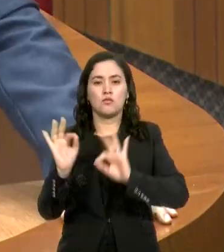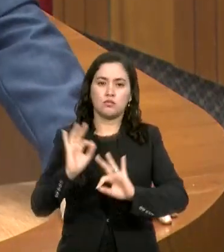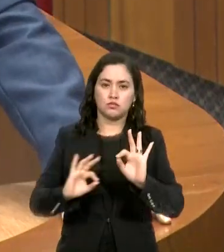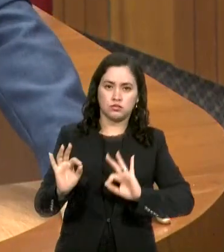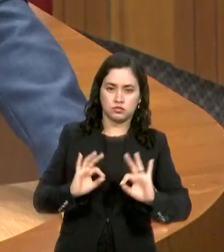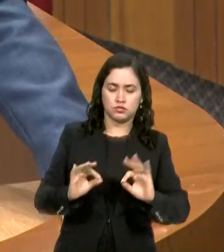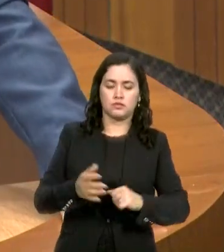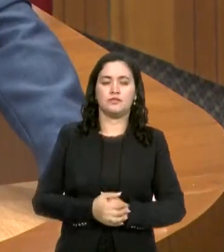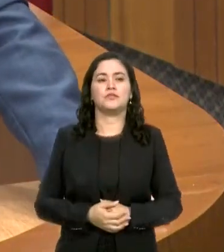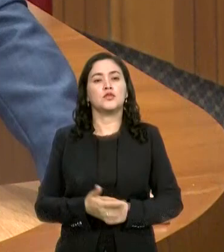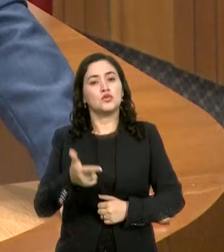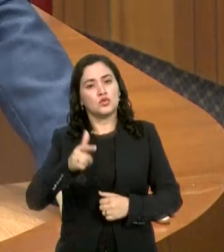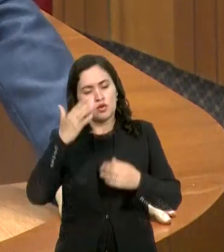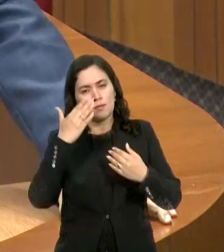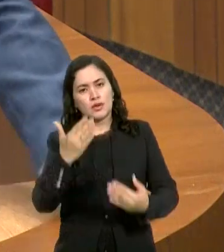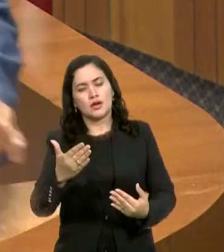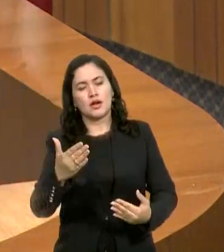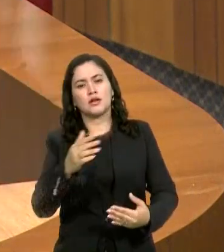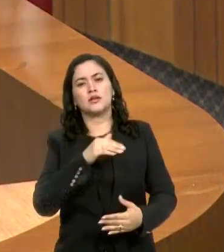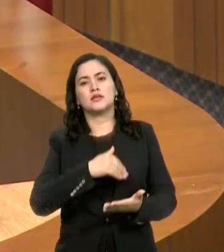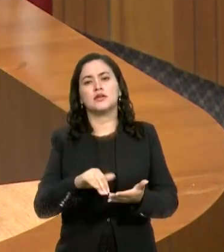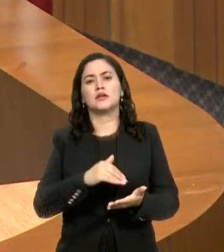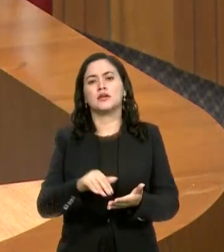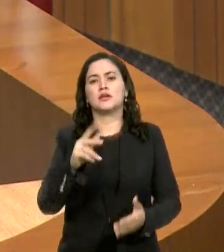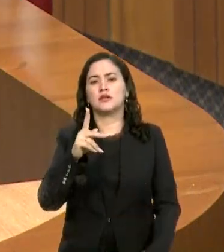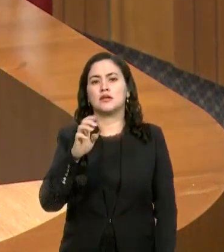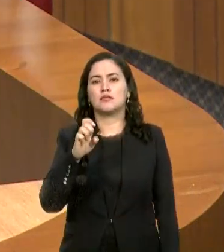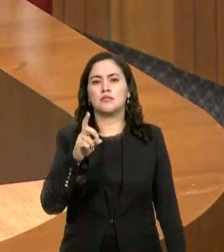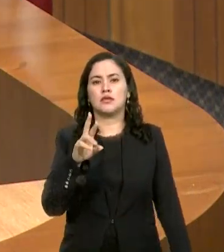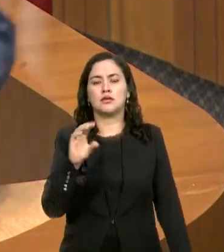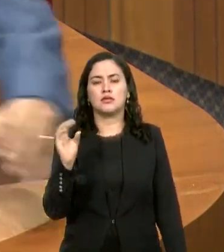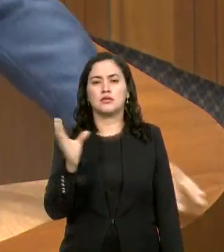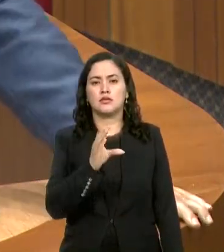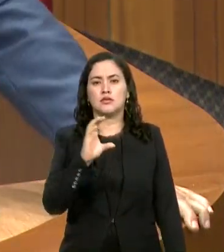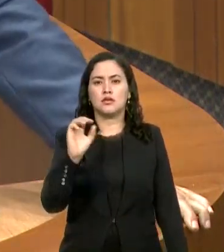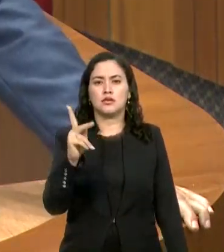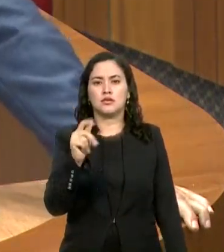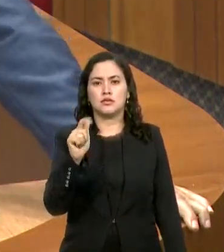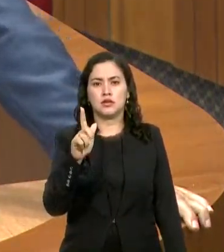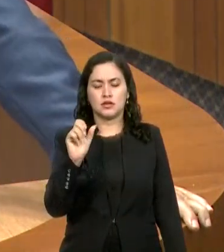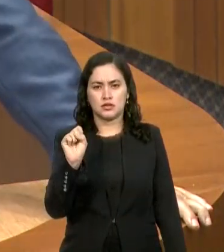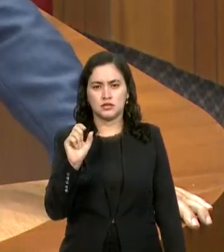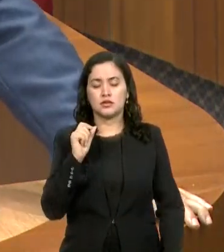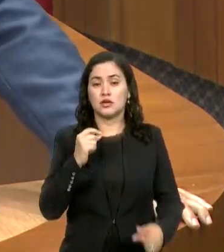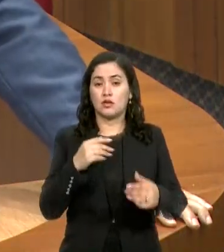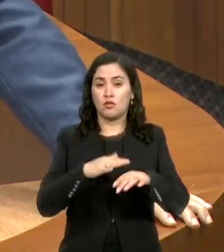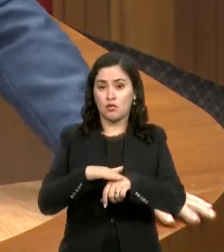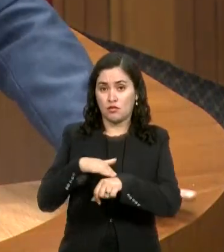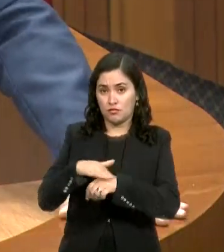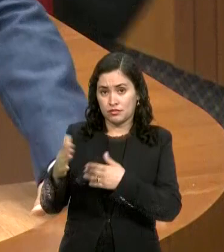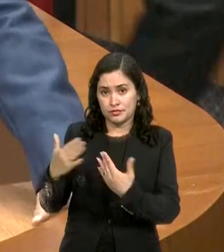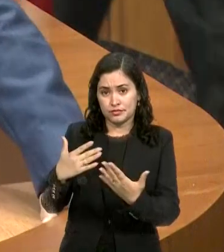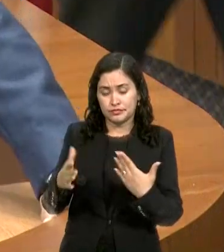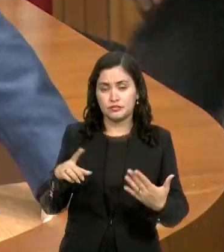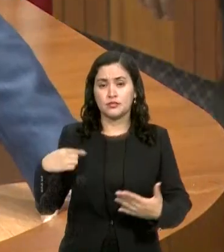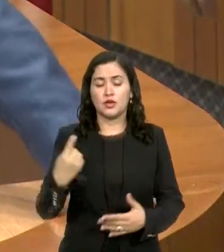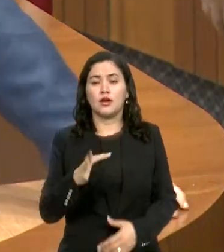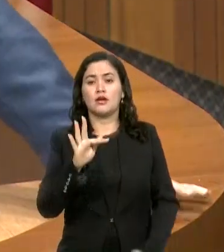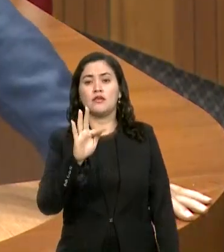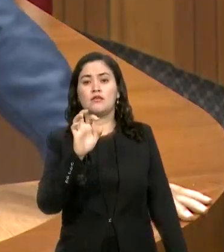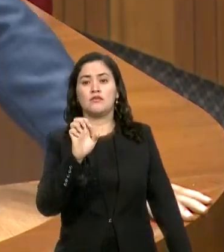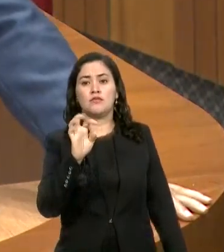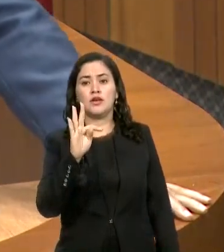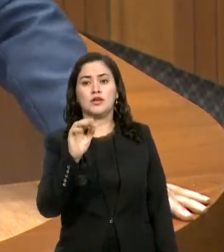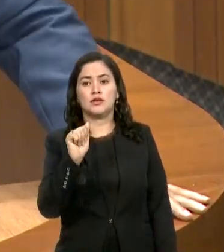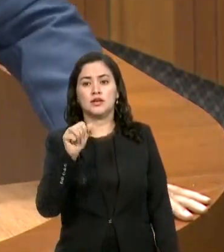está, sob a orientação do governador Brandão, está dialogando conosco. A FETAEMA, aqui presente, representando os movimentos